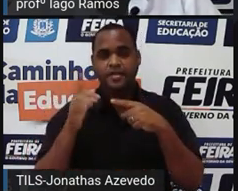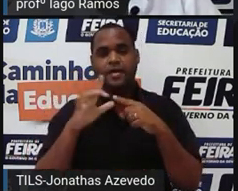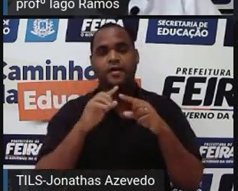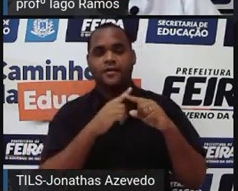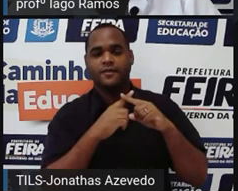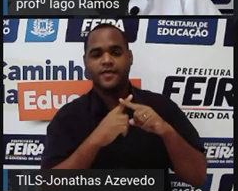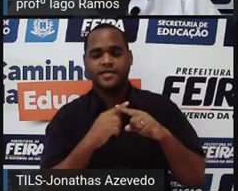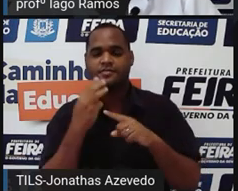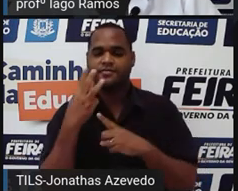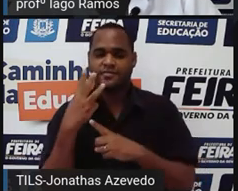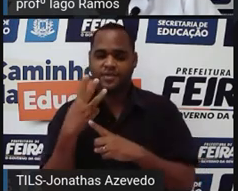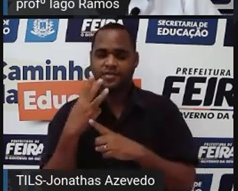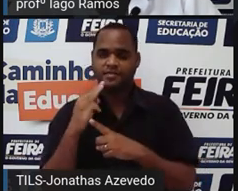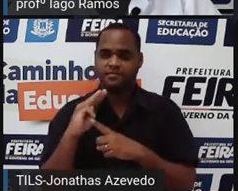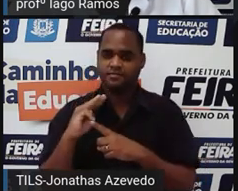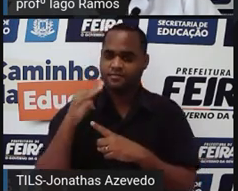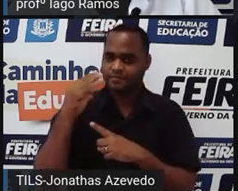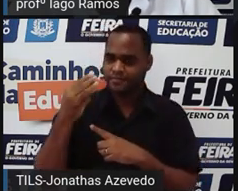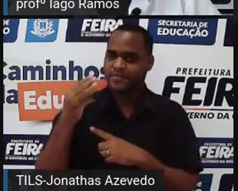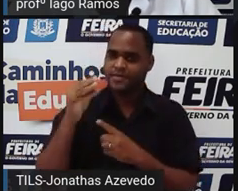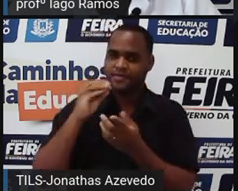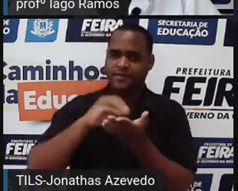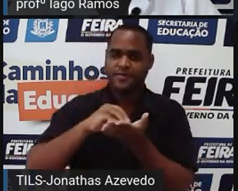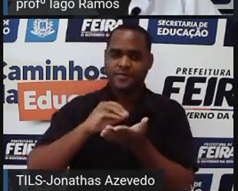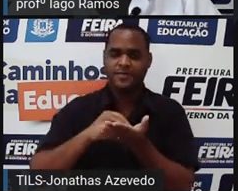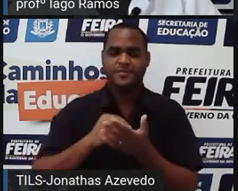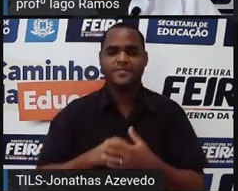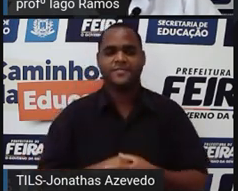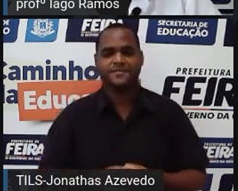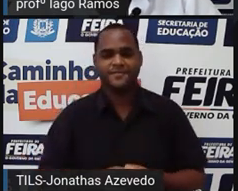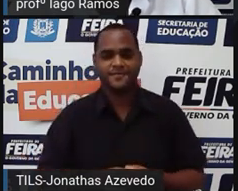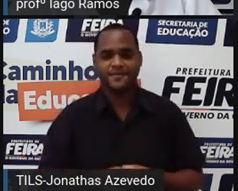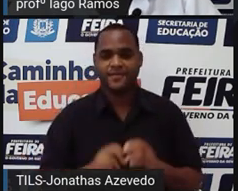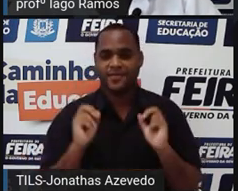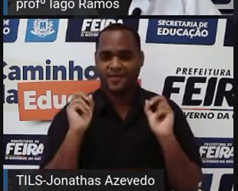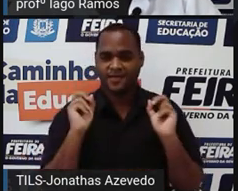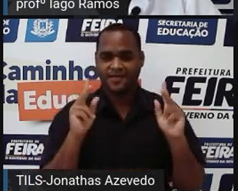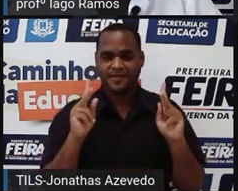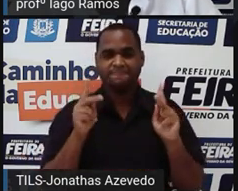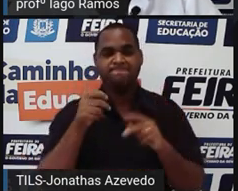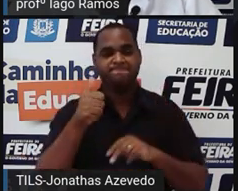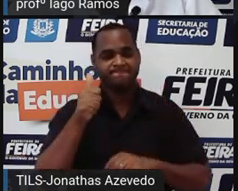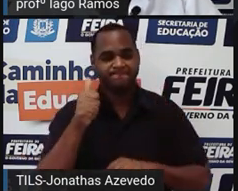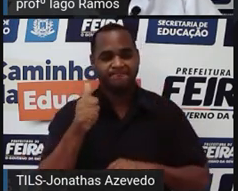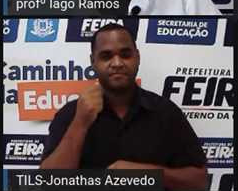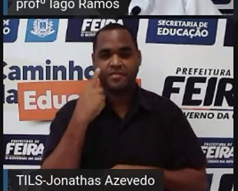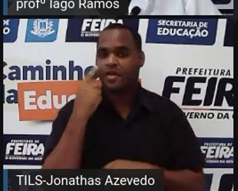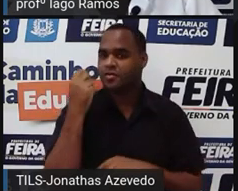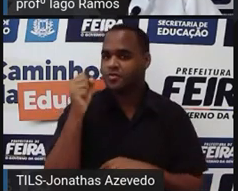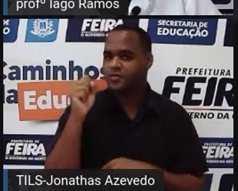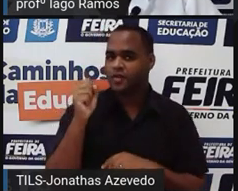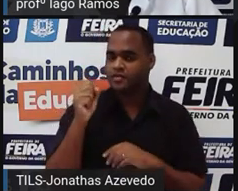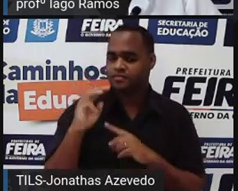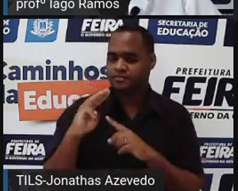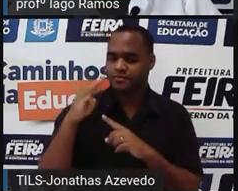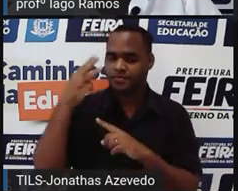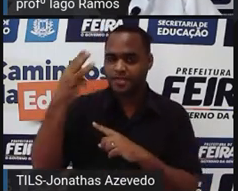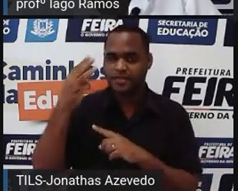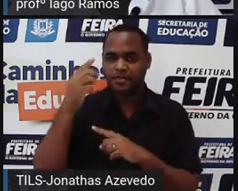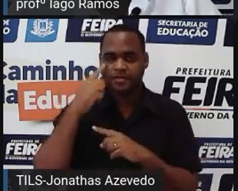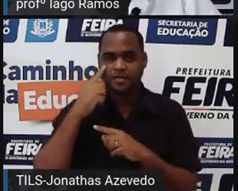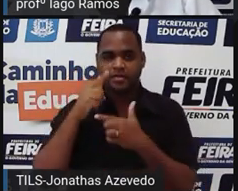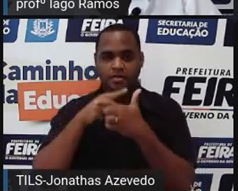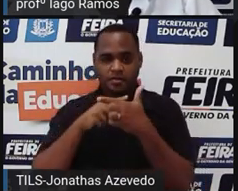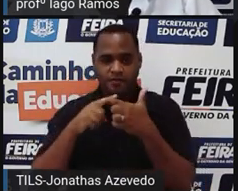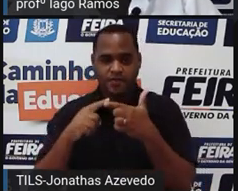vezes o 3 elevado a 3 que sobrou. Tá bom? Então, 18 elevado a 3 dividido